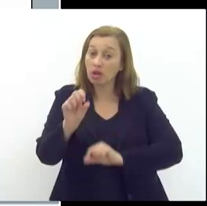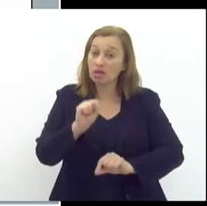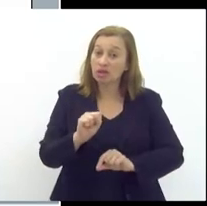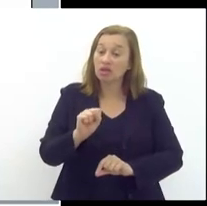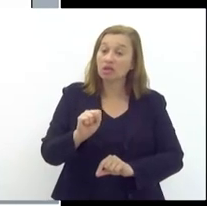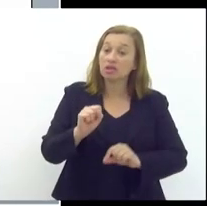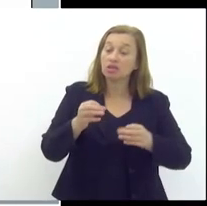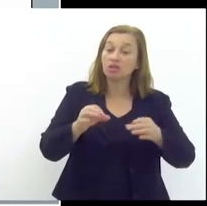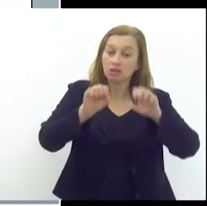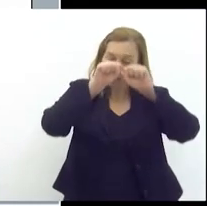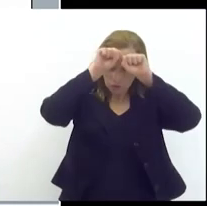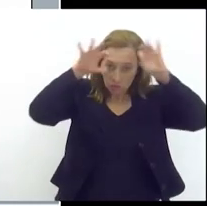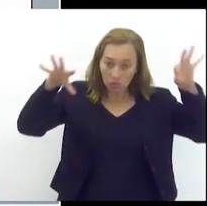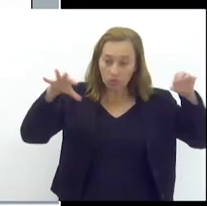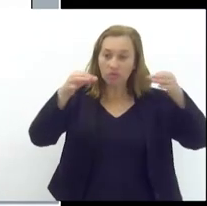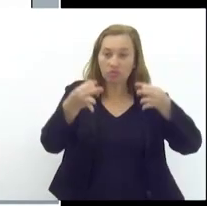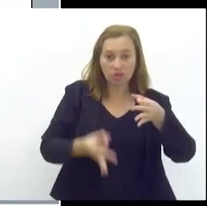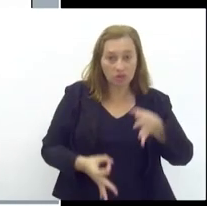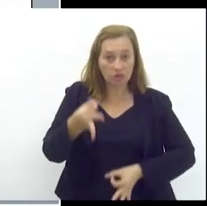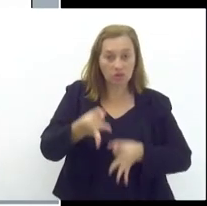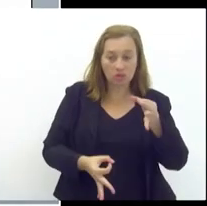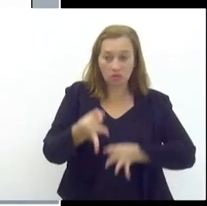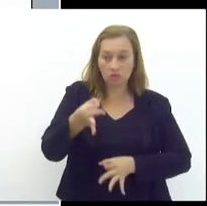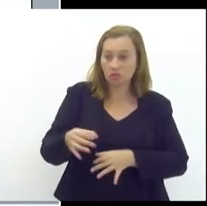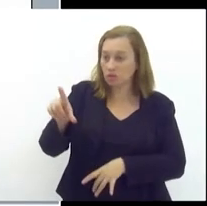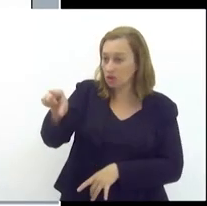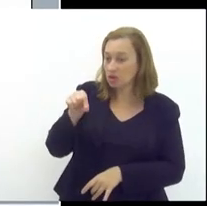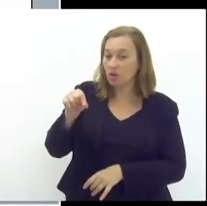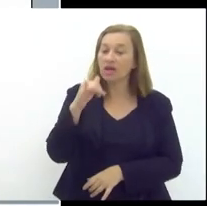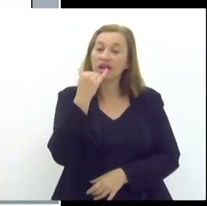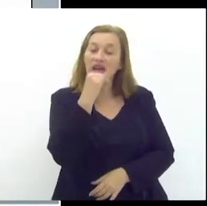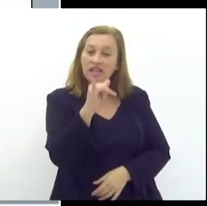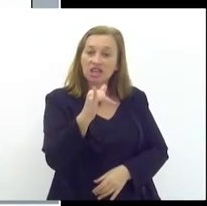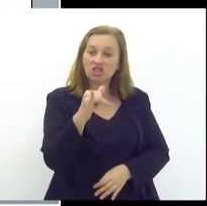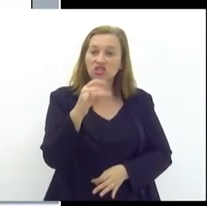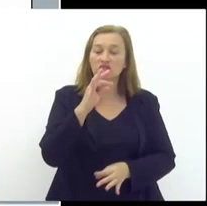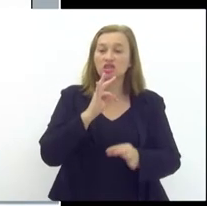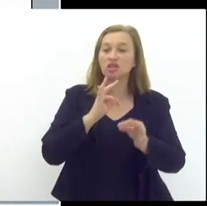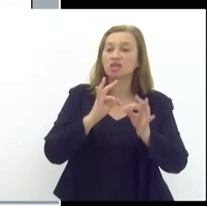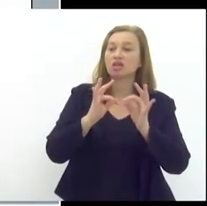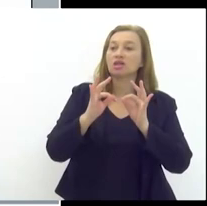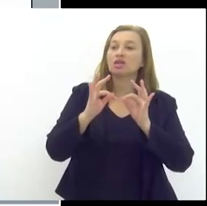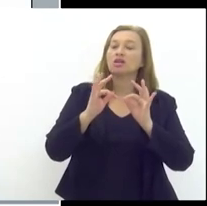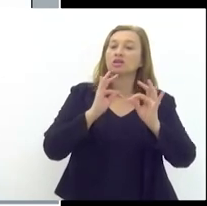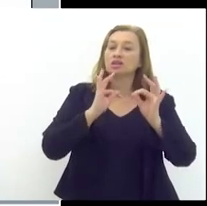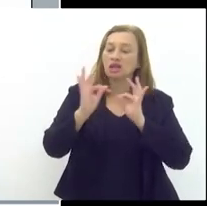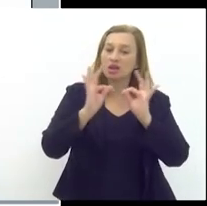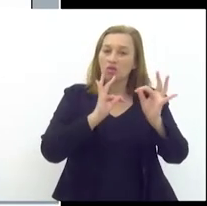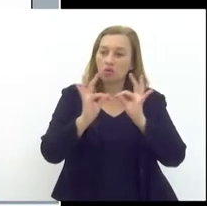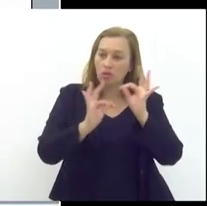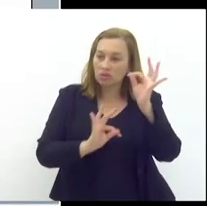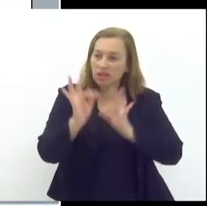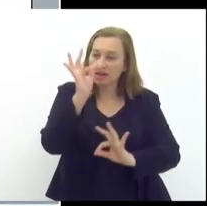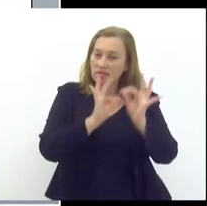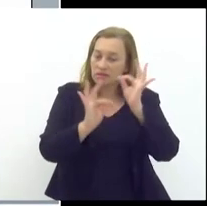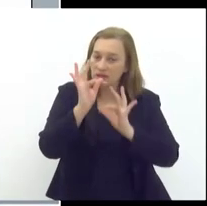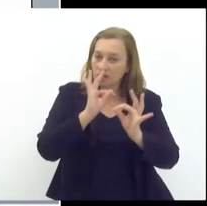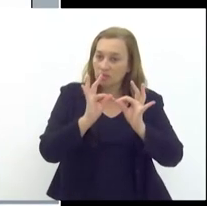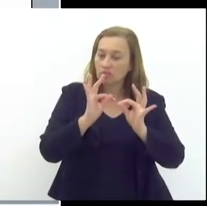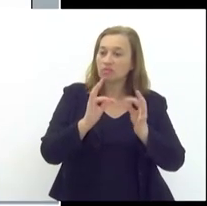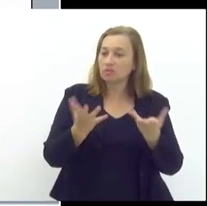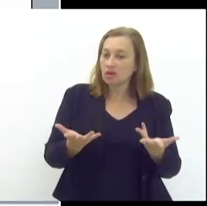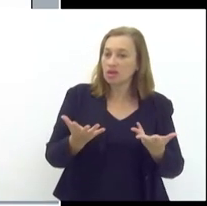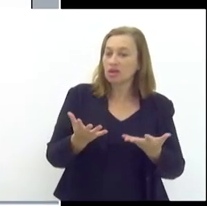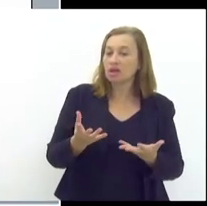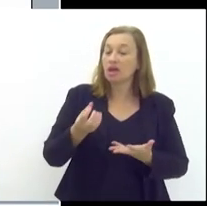em relação que energia telecomunicações e combustíveis com exceção de gasolina são bens essenciais